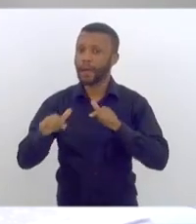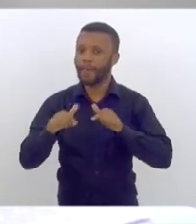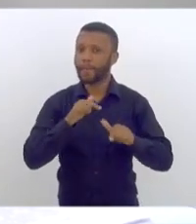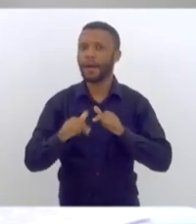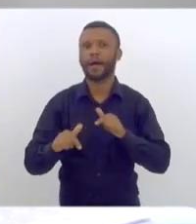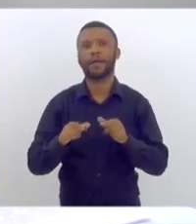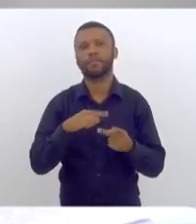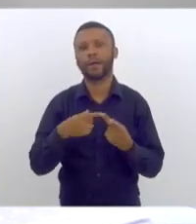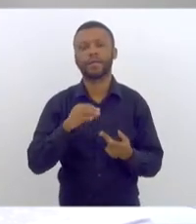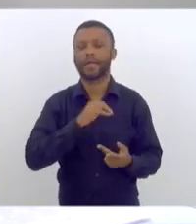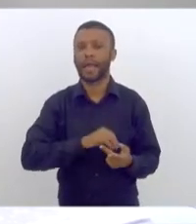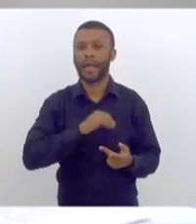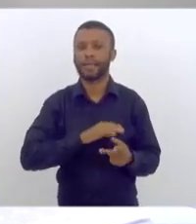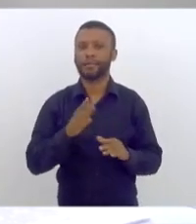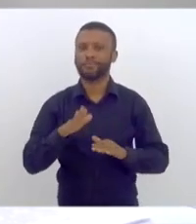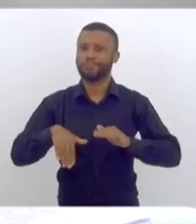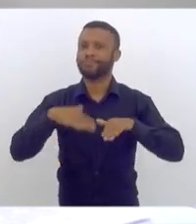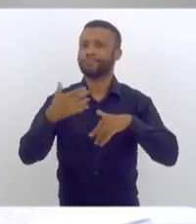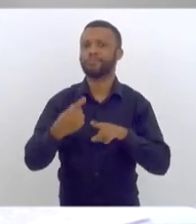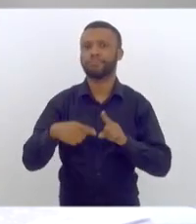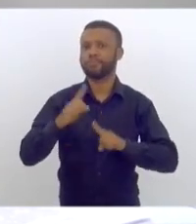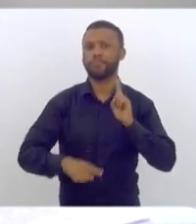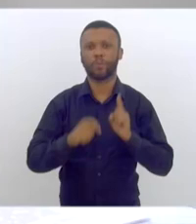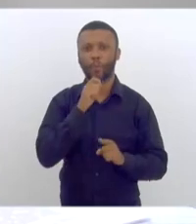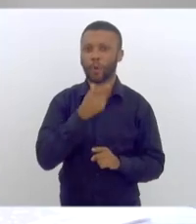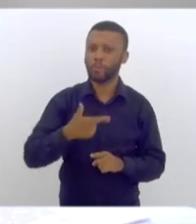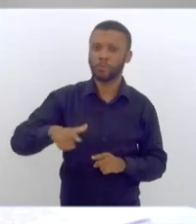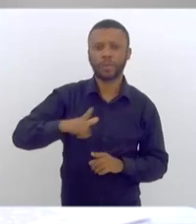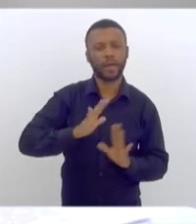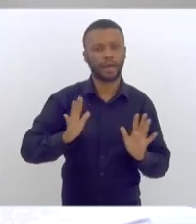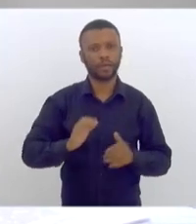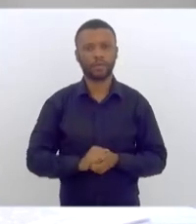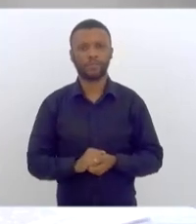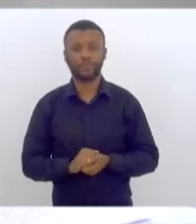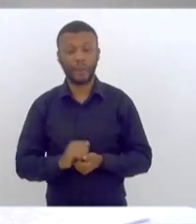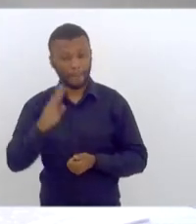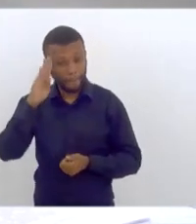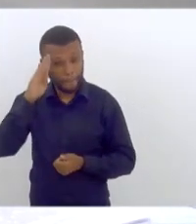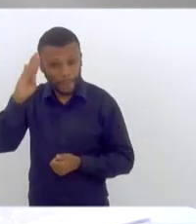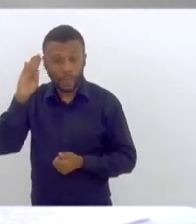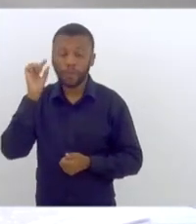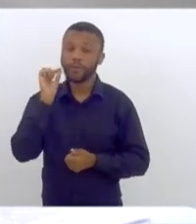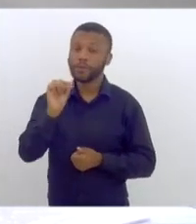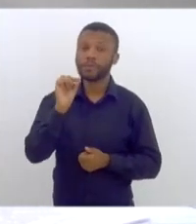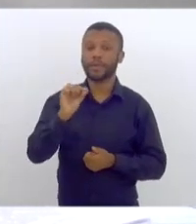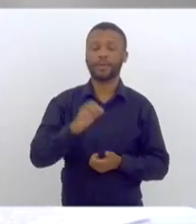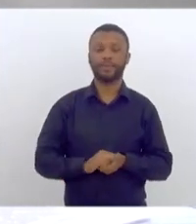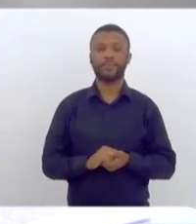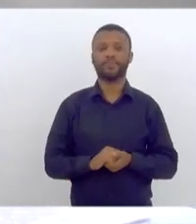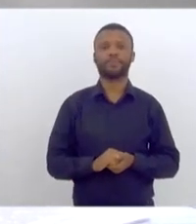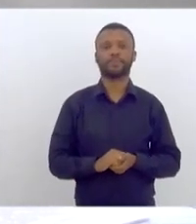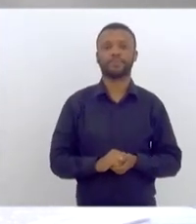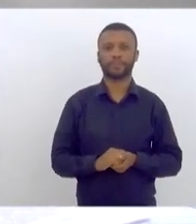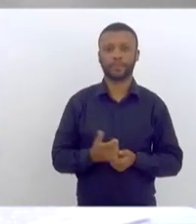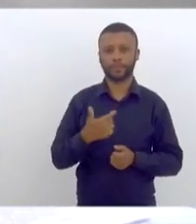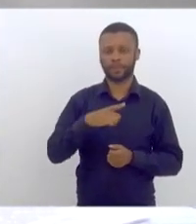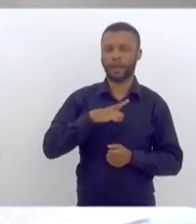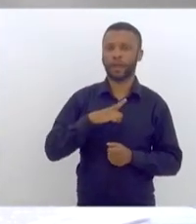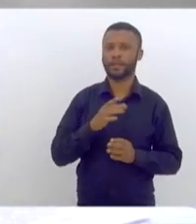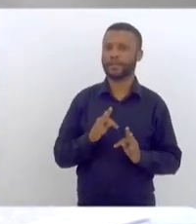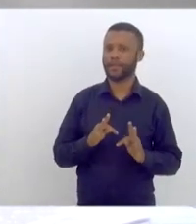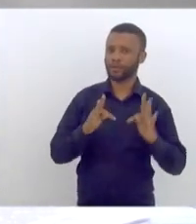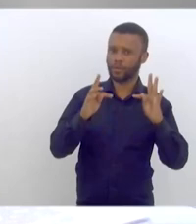desenvolvimento emprego em renda principalmente para quem tecnologia